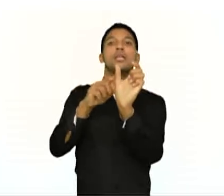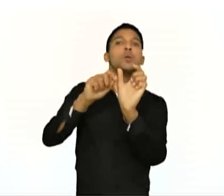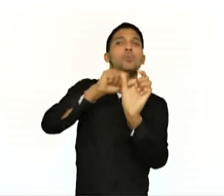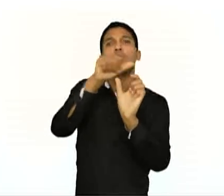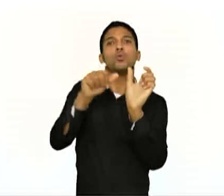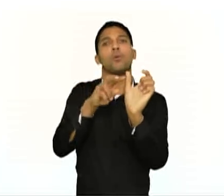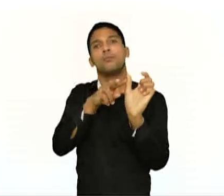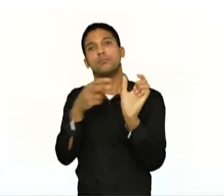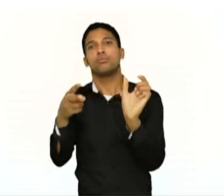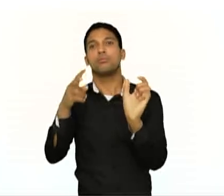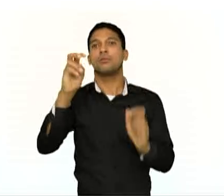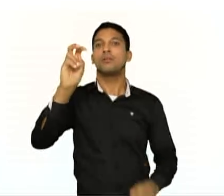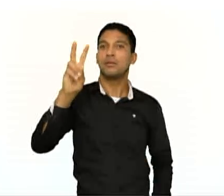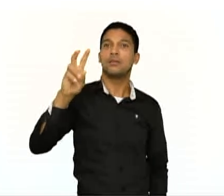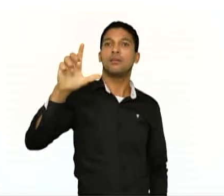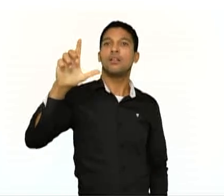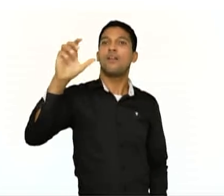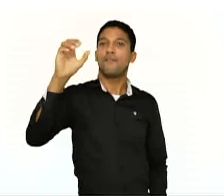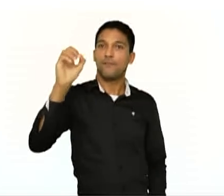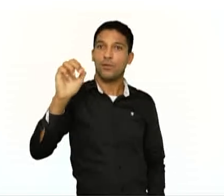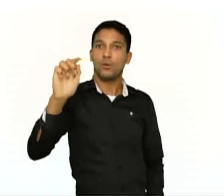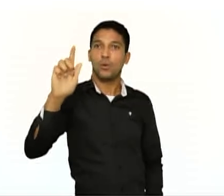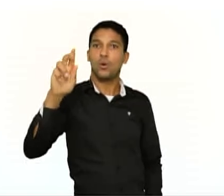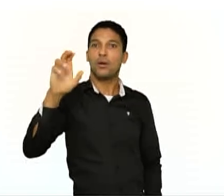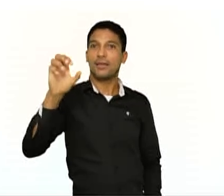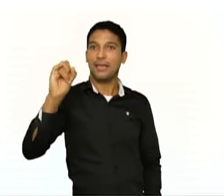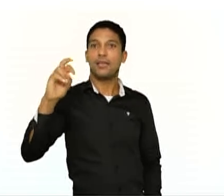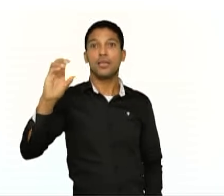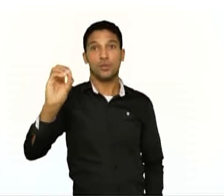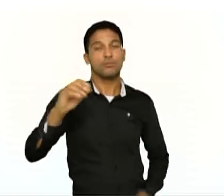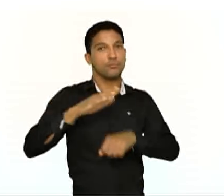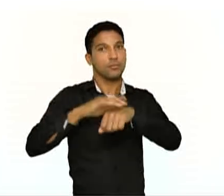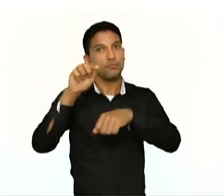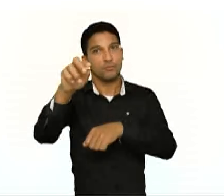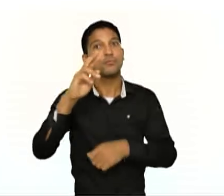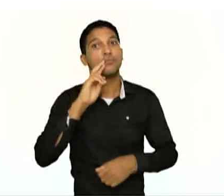de aula. Um tempo para o nosso primeiro exercício. Caprichem!